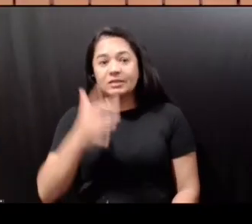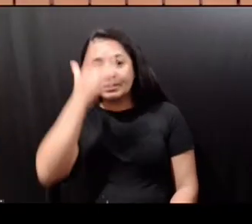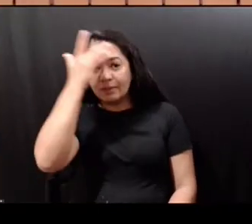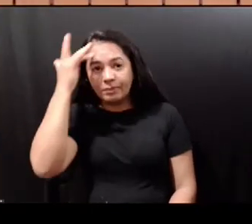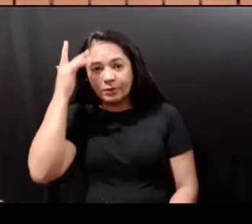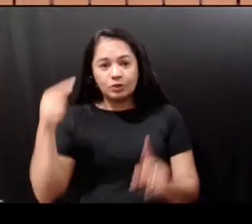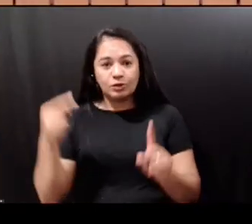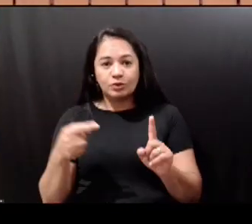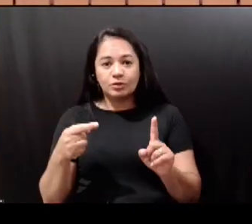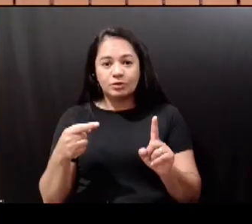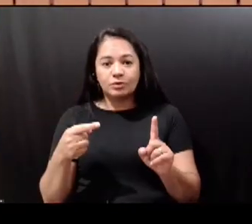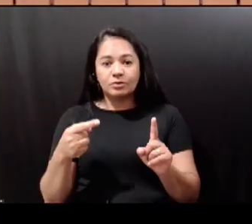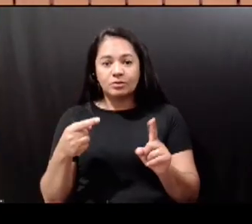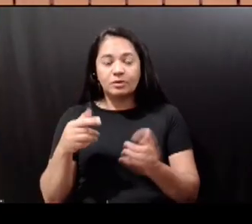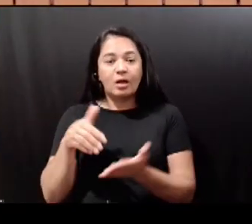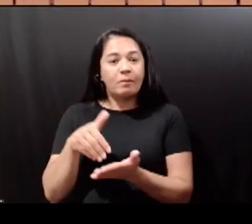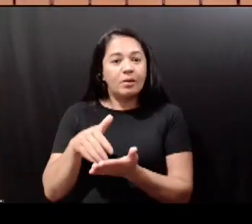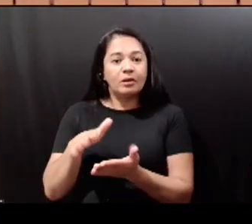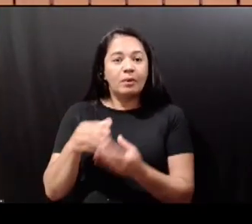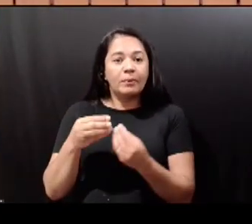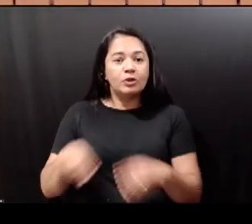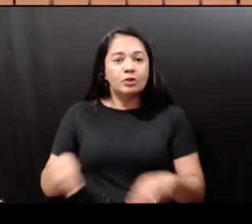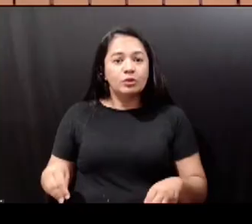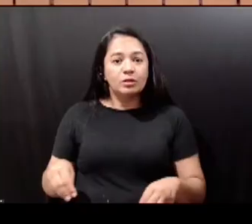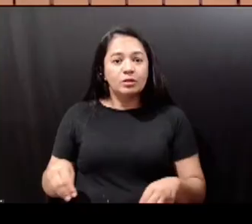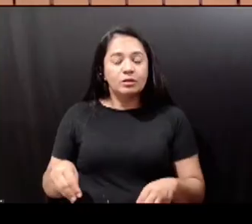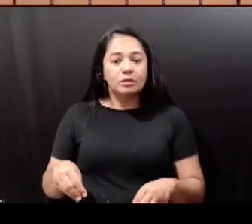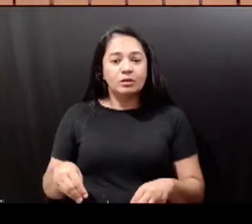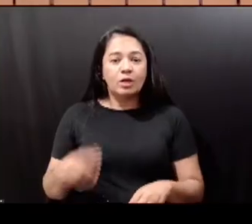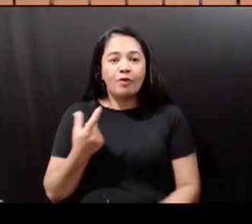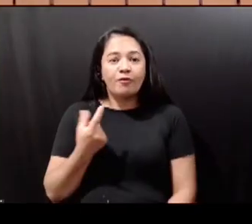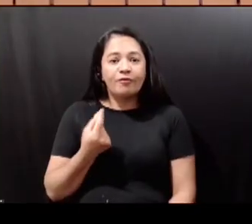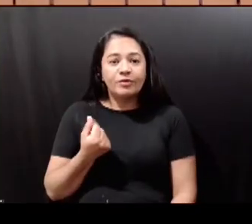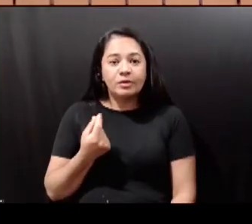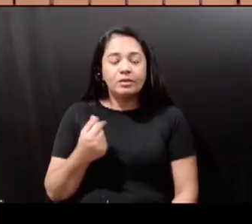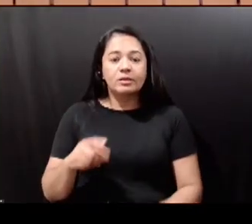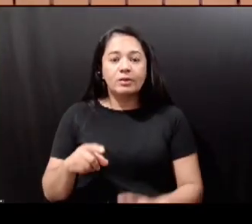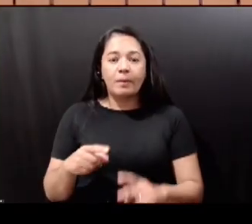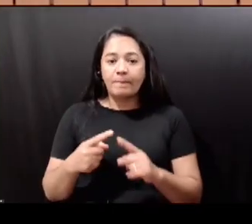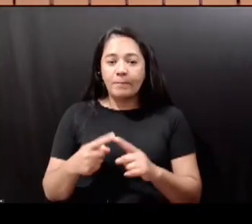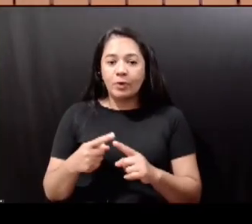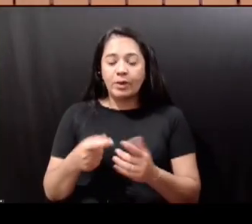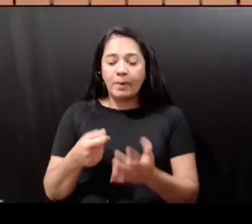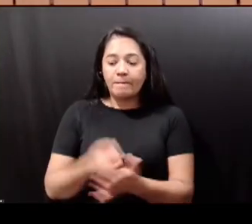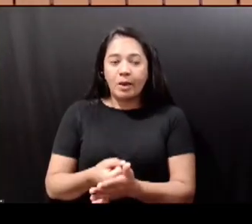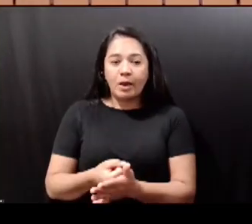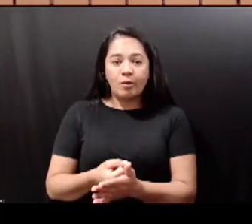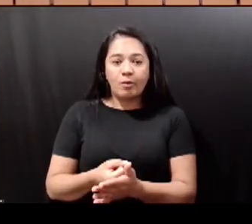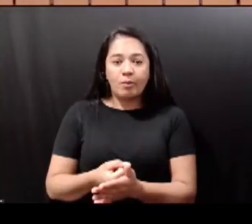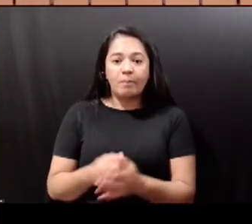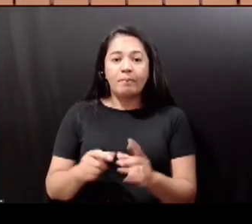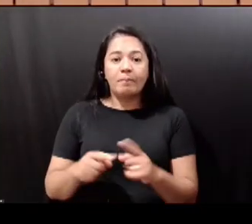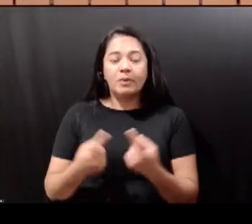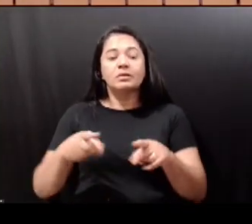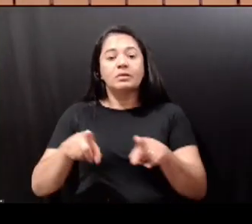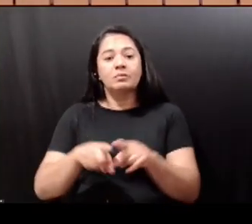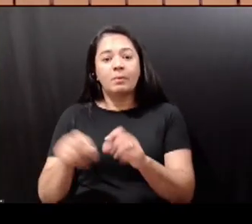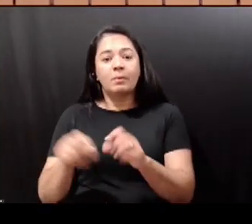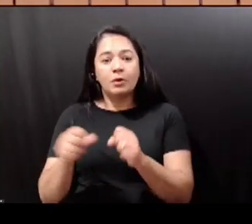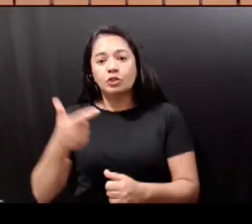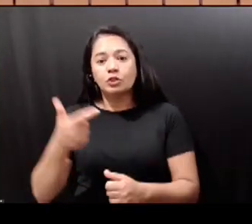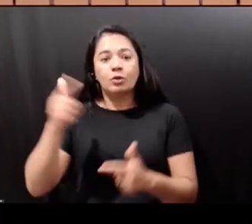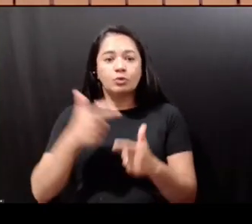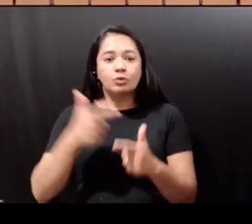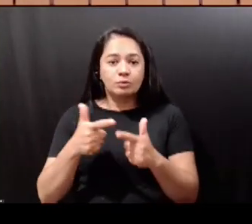sendo prejudicada não só financeiramente, porque ela pagou e foi interrompida, mas ela pode ter outros problemas. Não